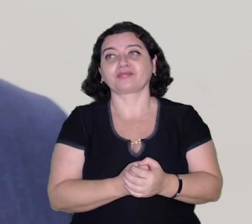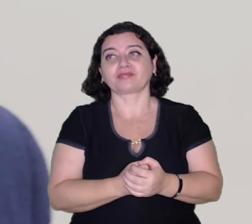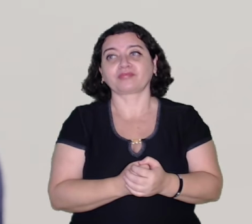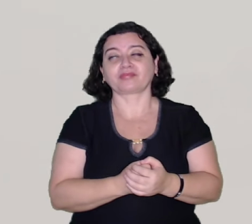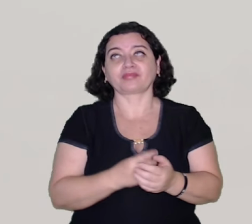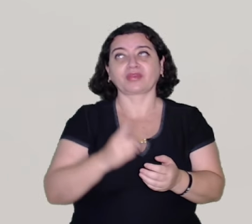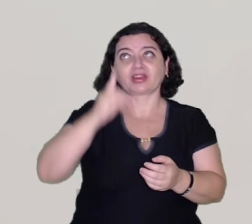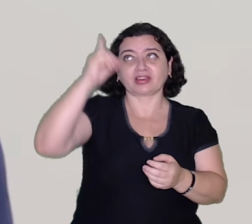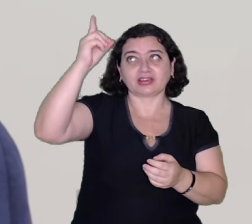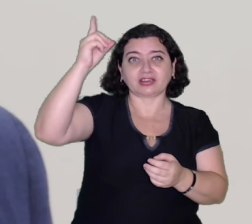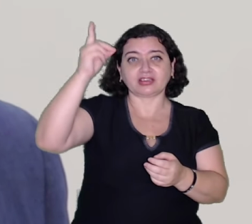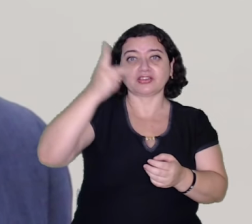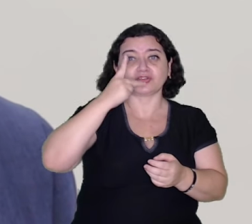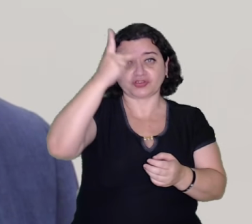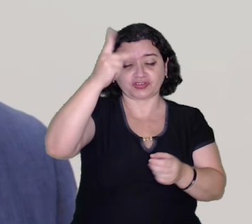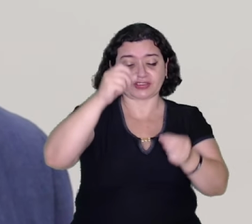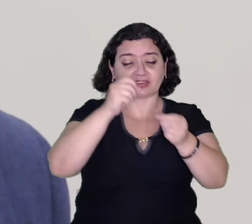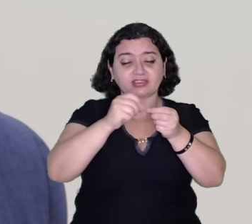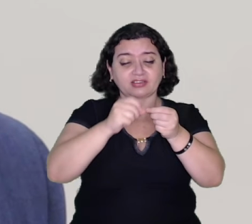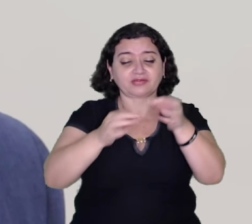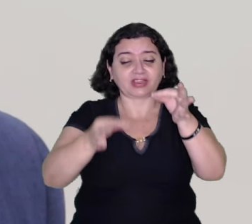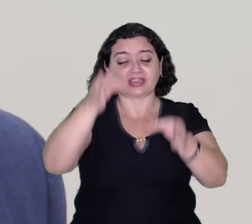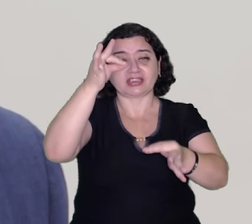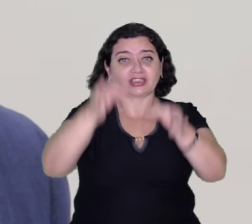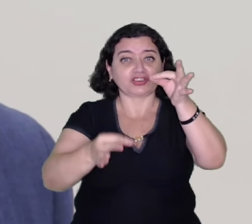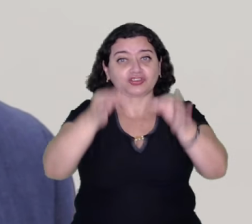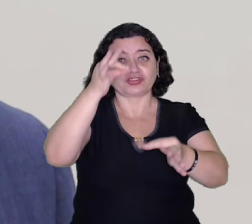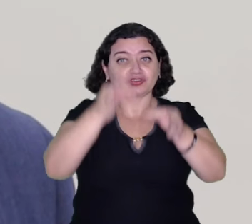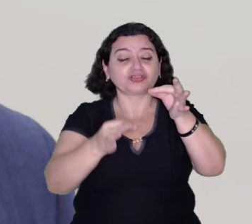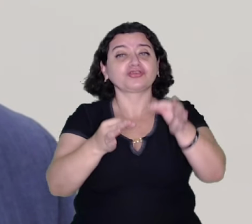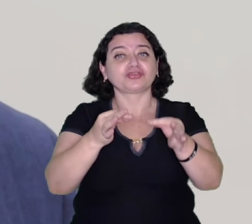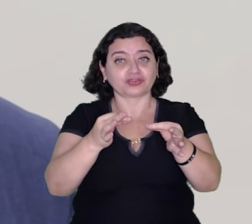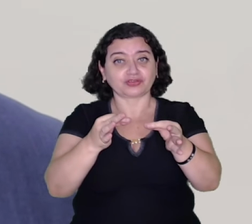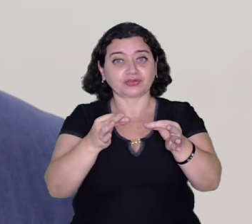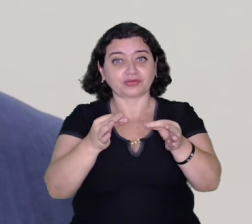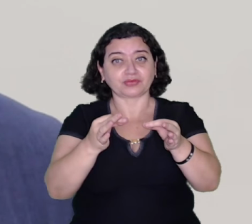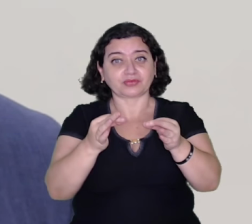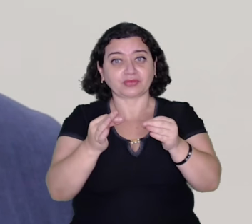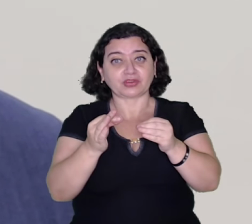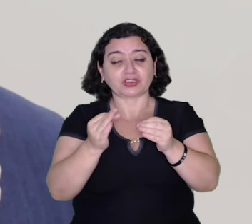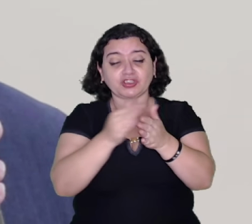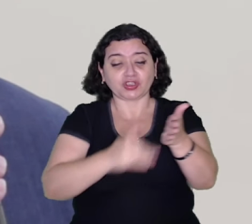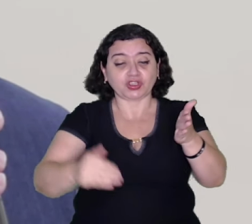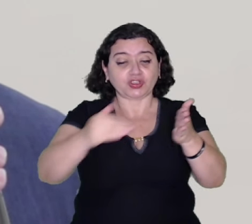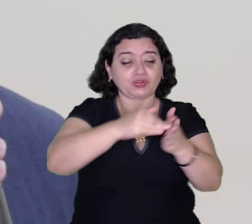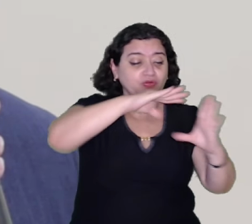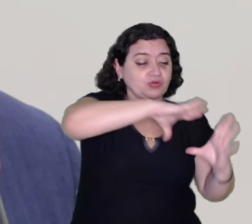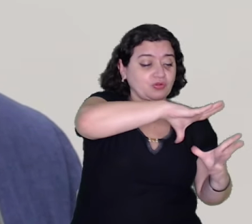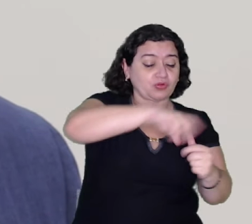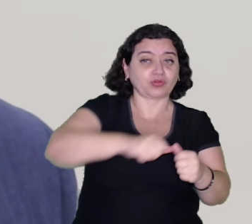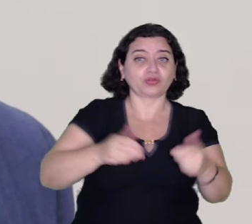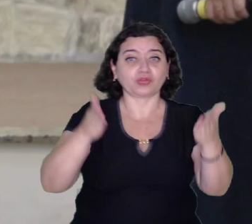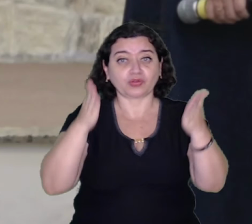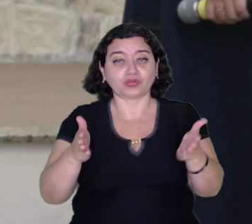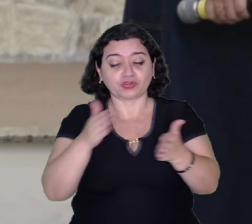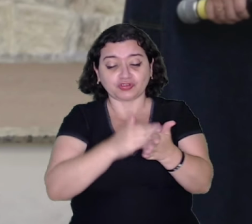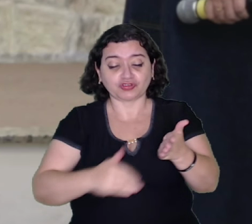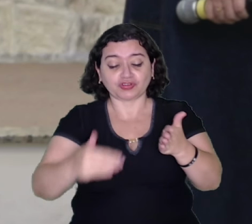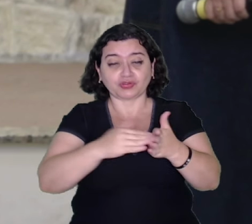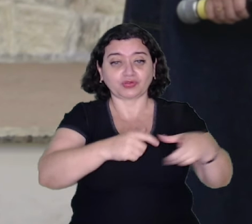Deus disse que faria a justiça e o louvor brotarem por toda a terra. Hoje, em todo